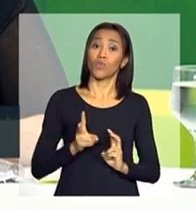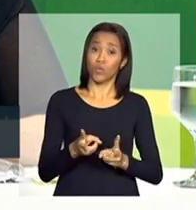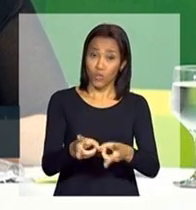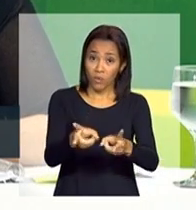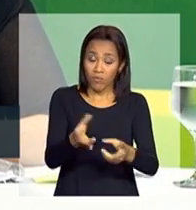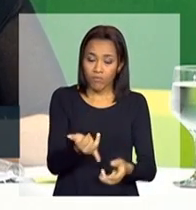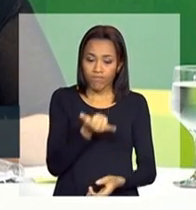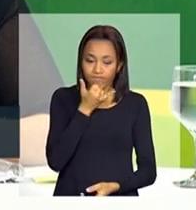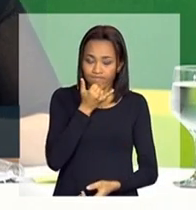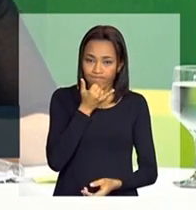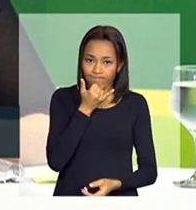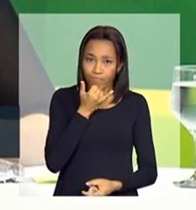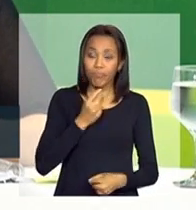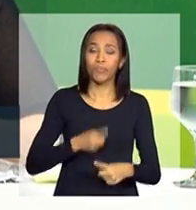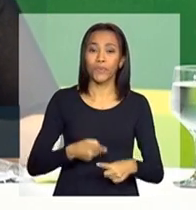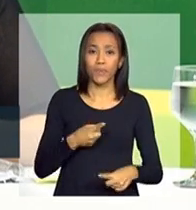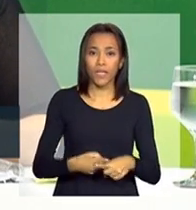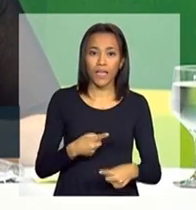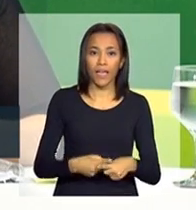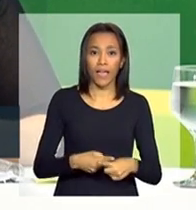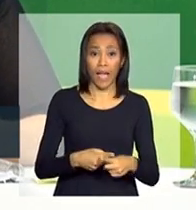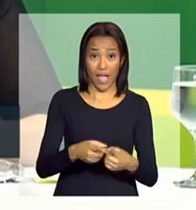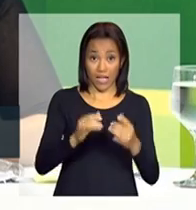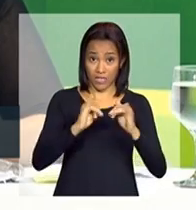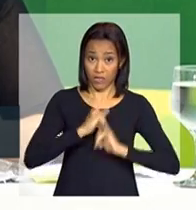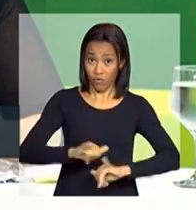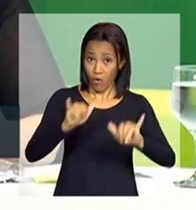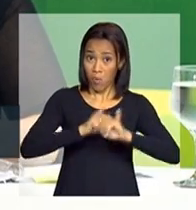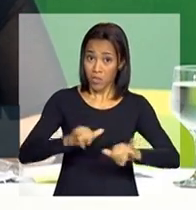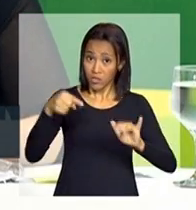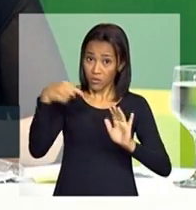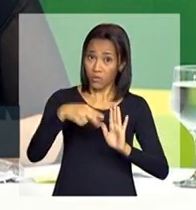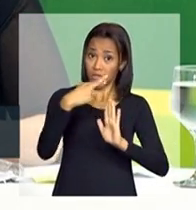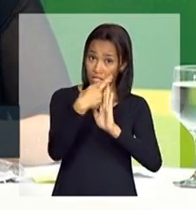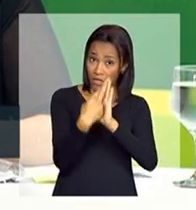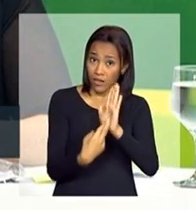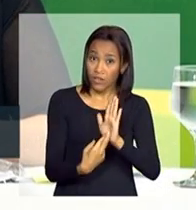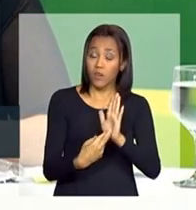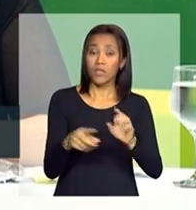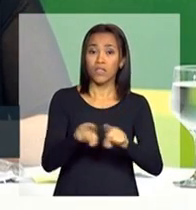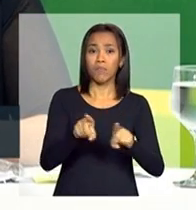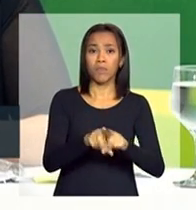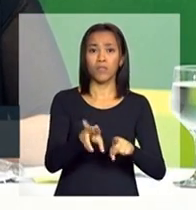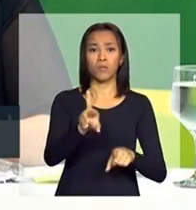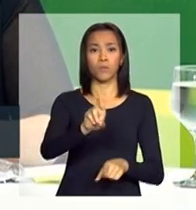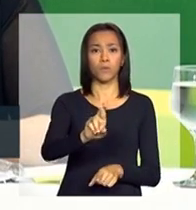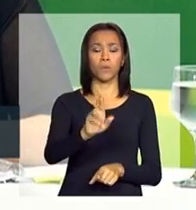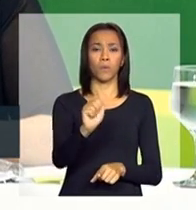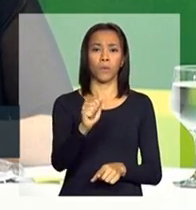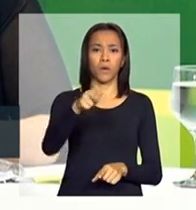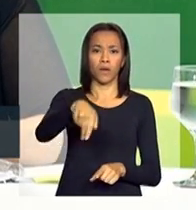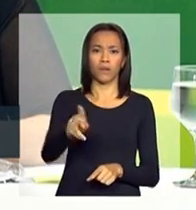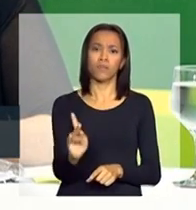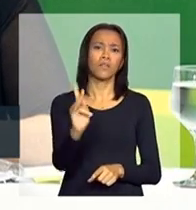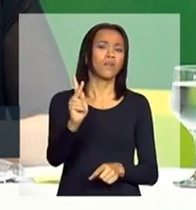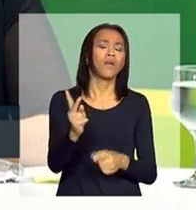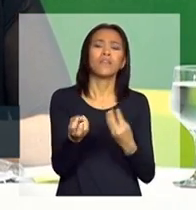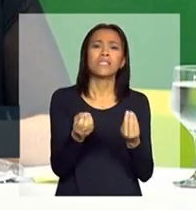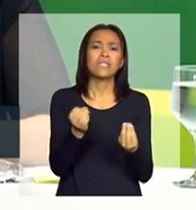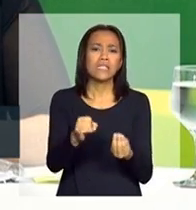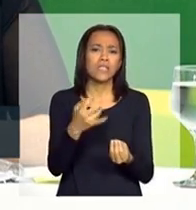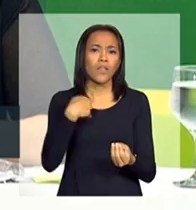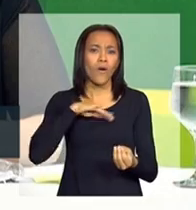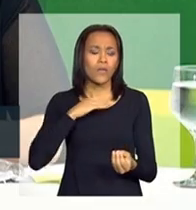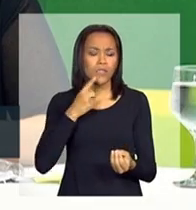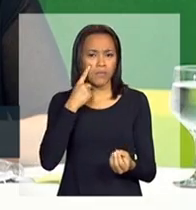frustrados com a parte dos indicadores e com esse ranqueamento né Eh que se a gente for olhar